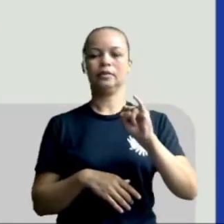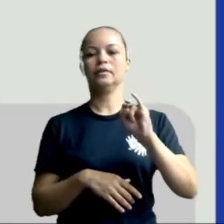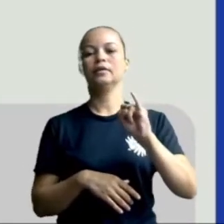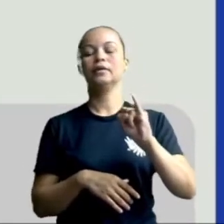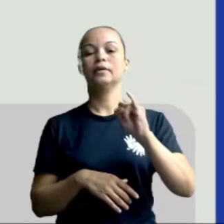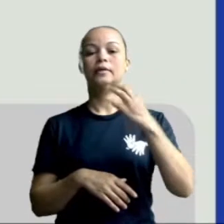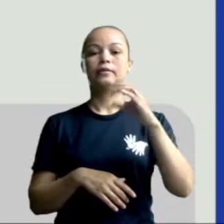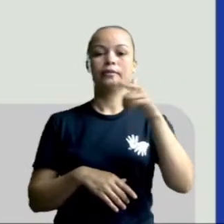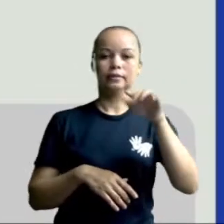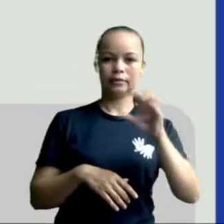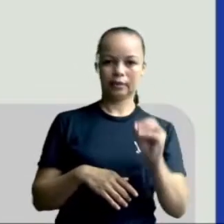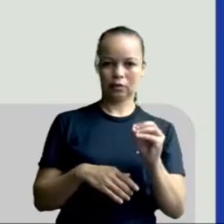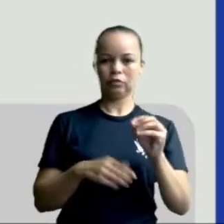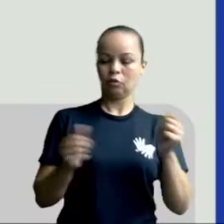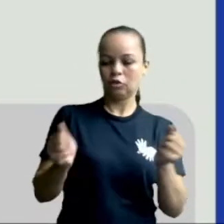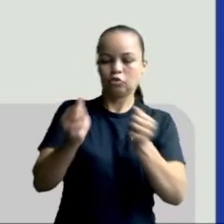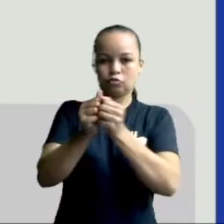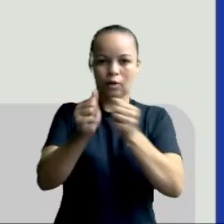lá!